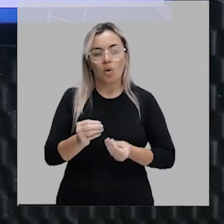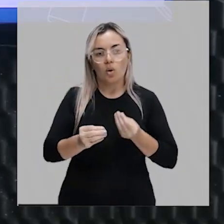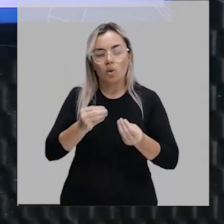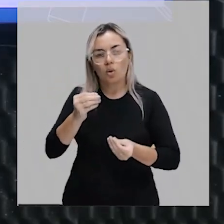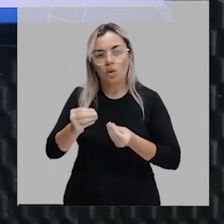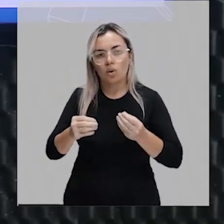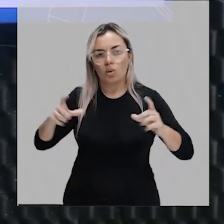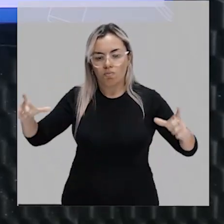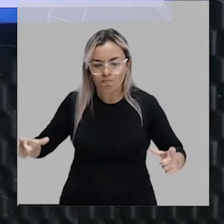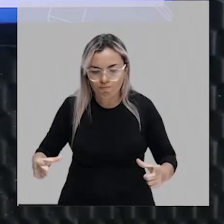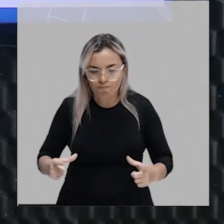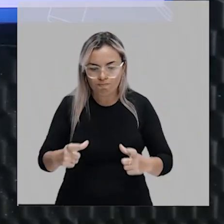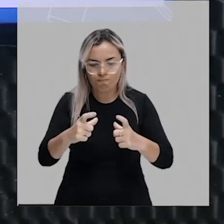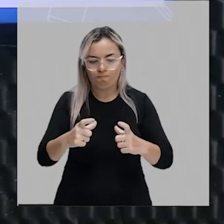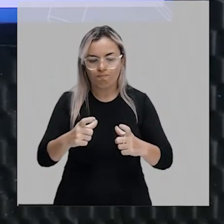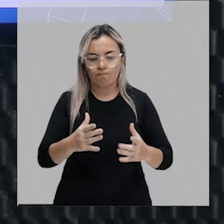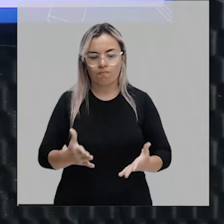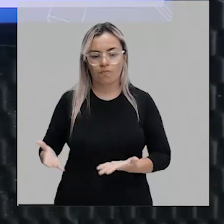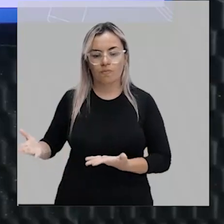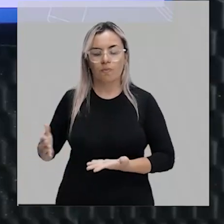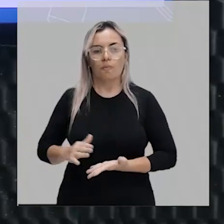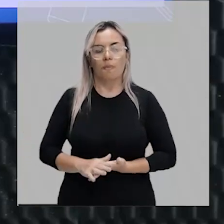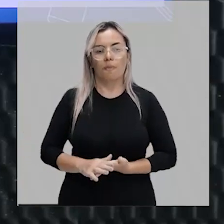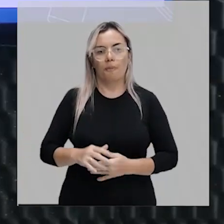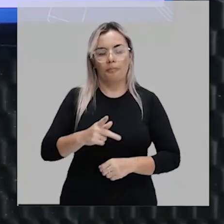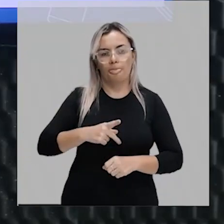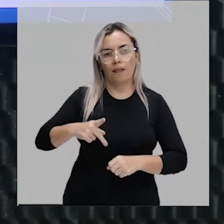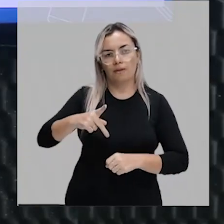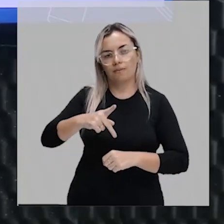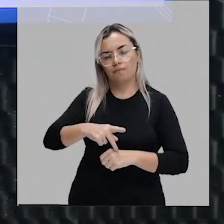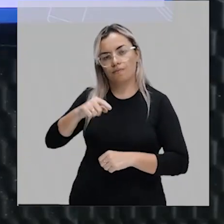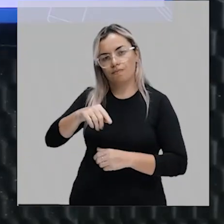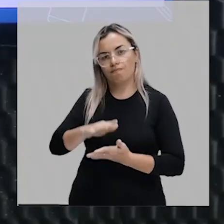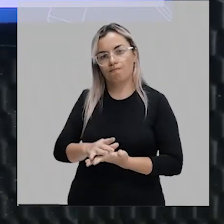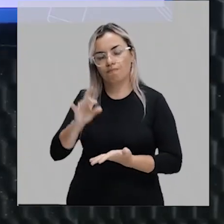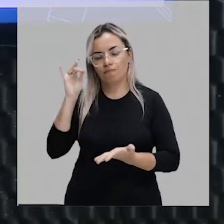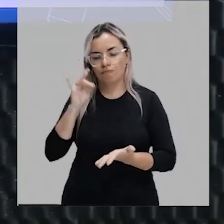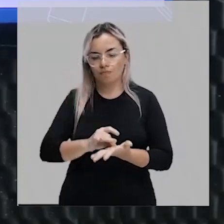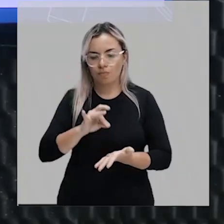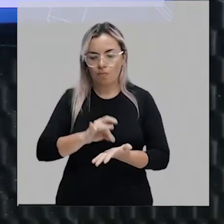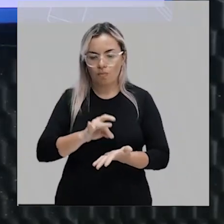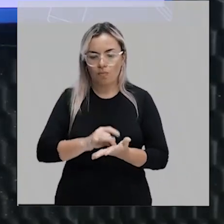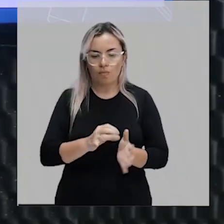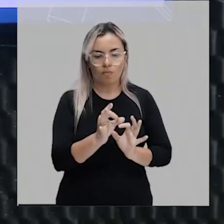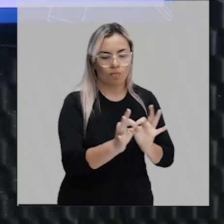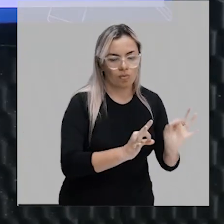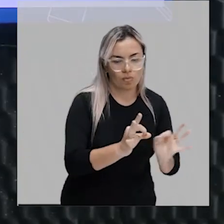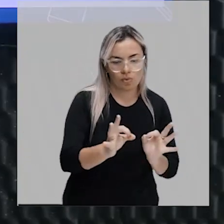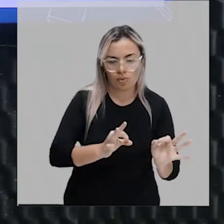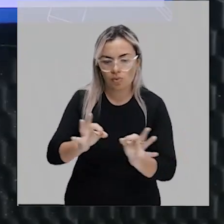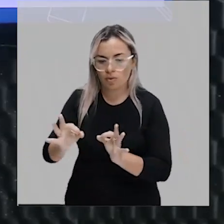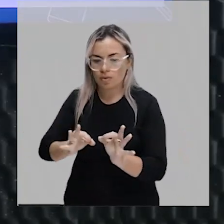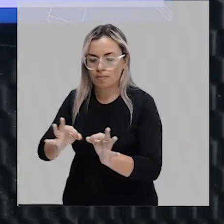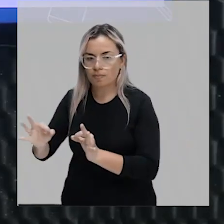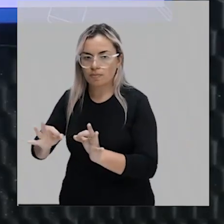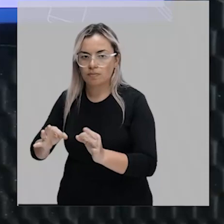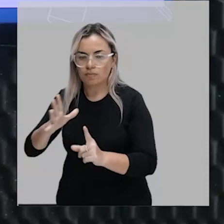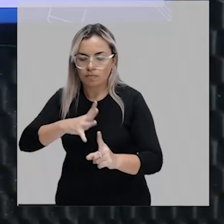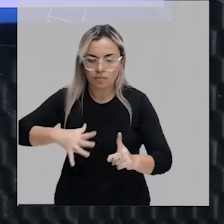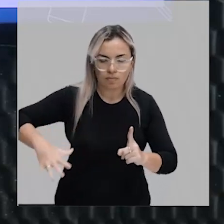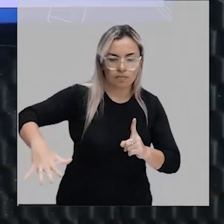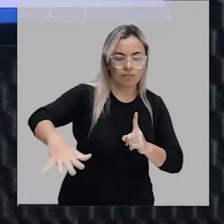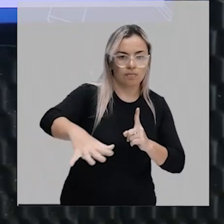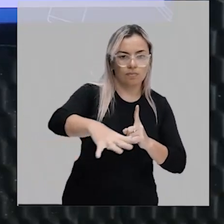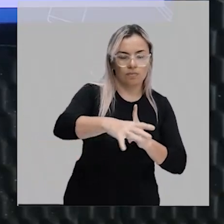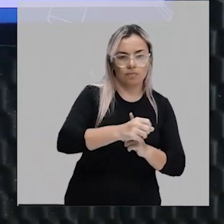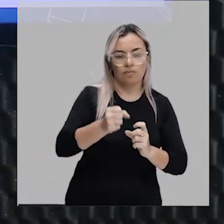Estados centralizados. Estados que, na verdade, vão organizar essas sociedades e